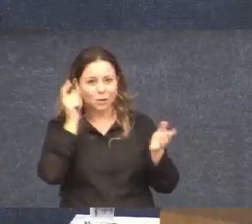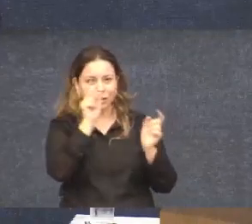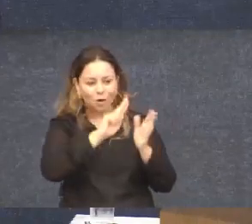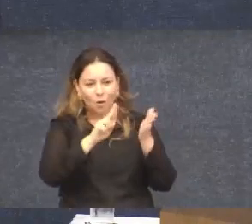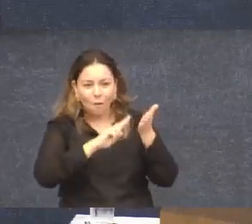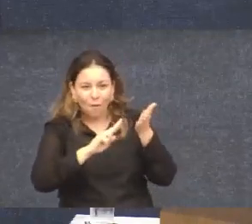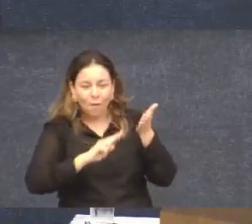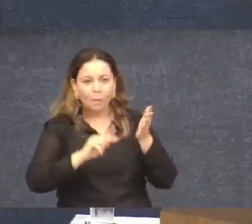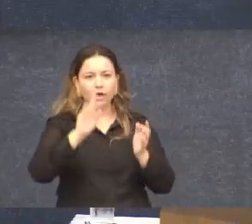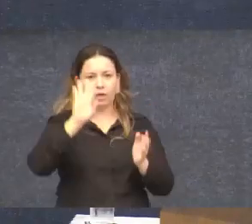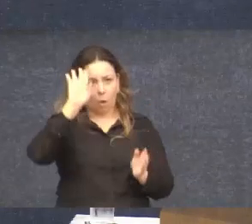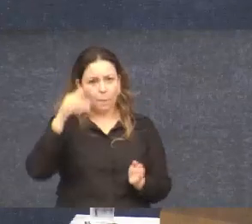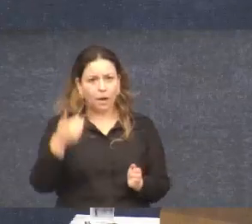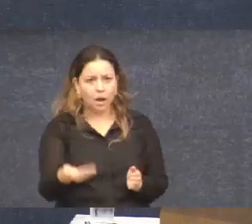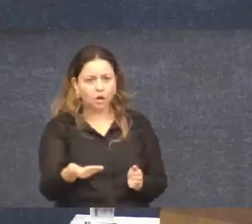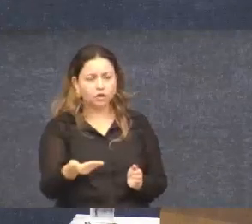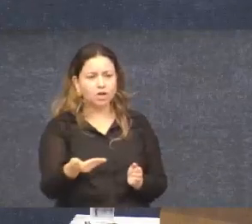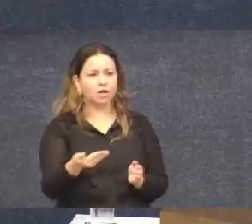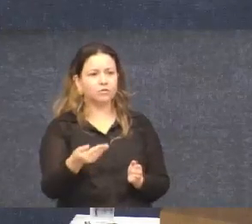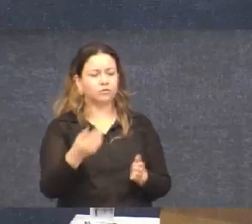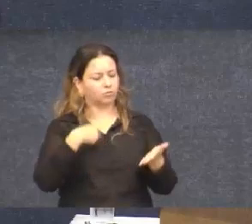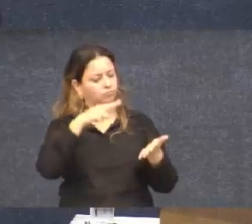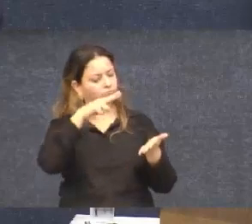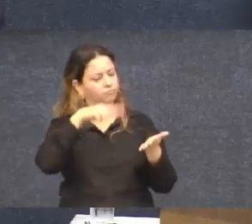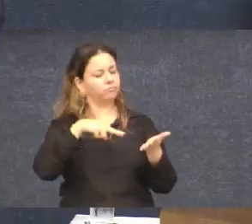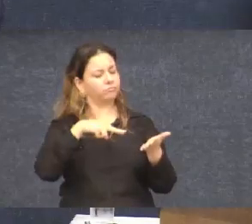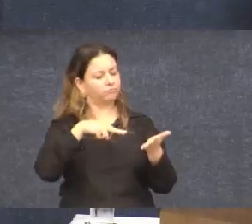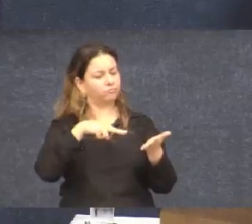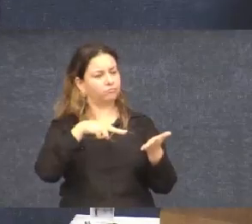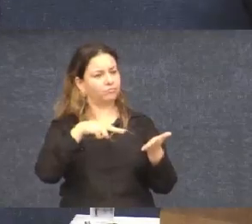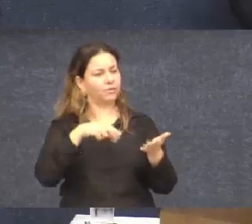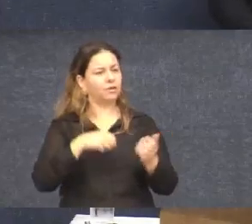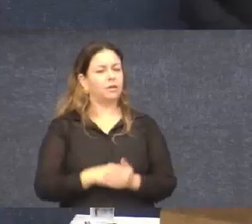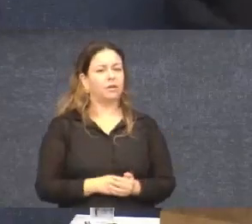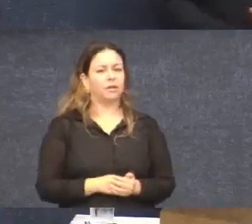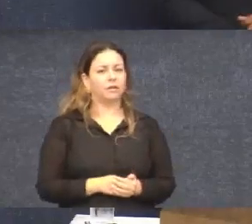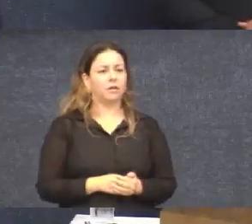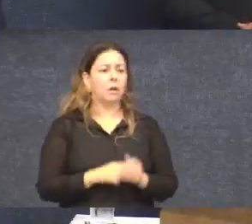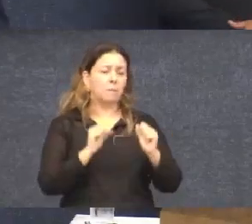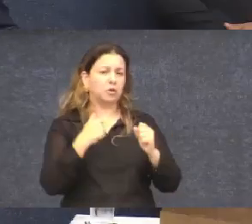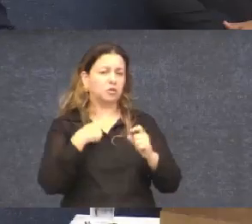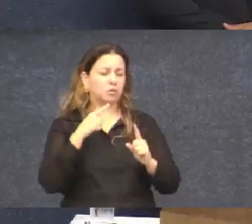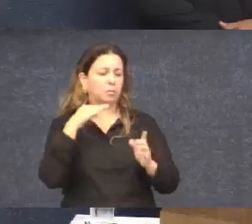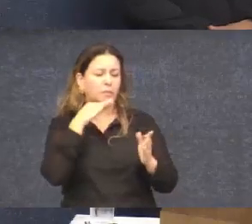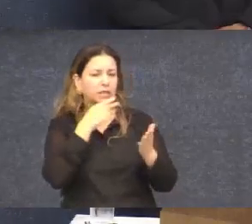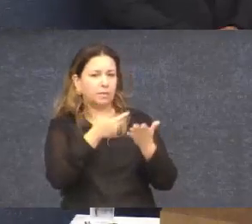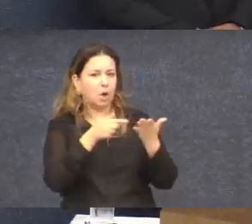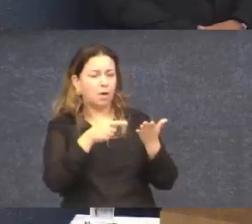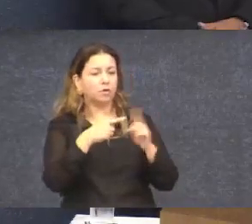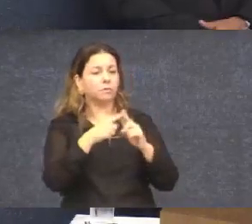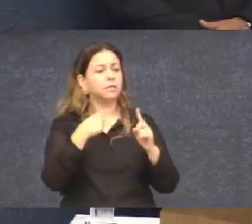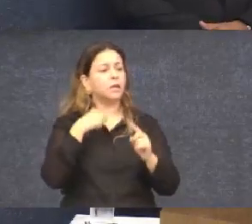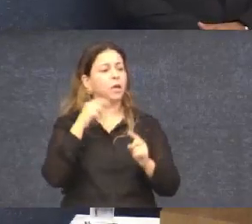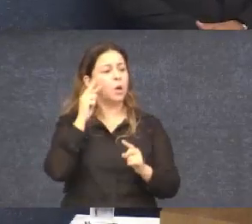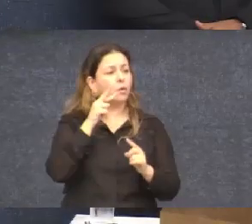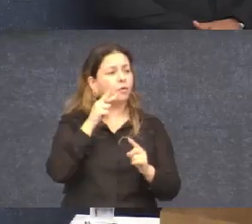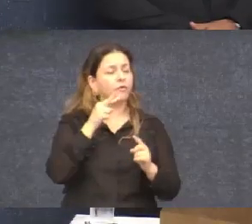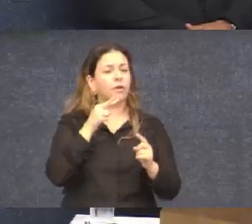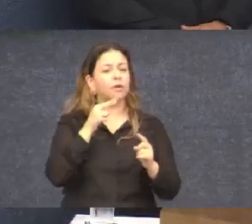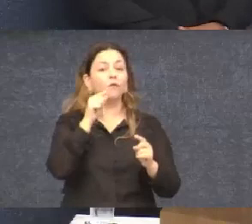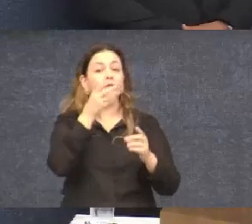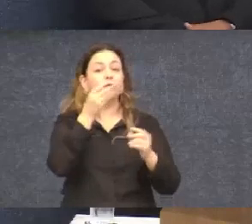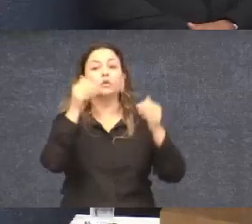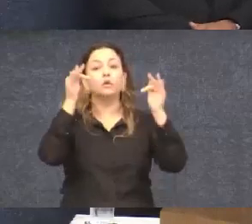que a lista, na realidade, batendo o olho aí, deve ter alguns amigos que eu não percebi, mas eu vi o tanto que você foi feliz